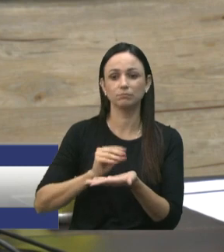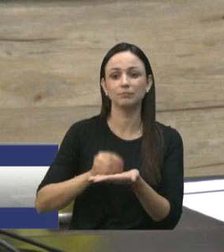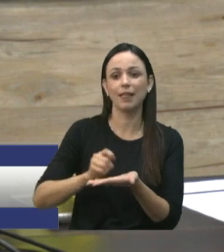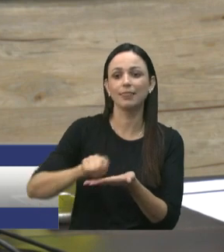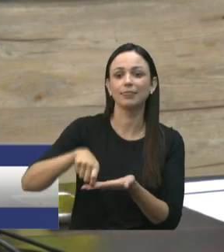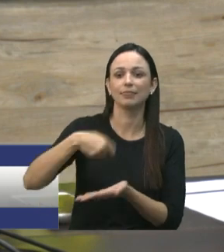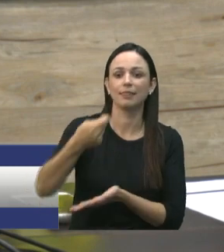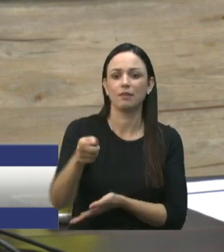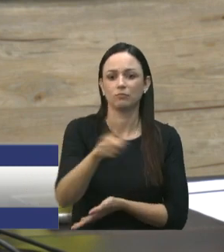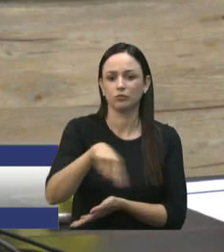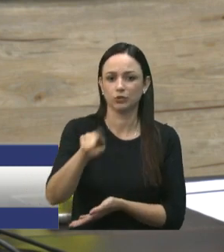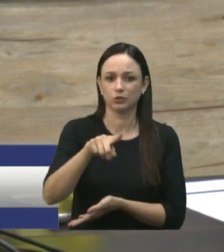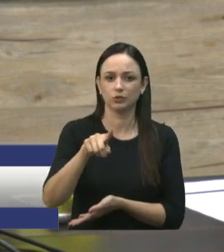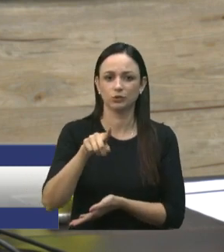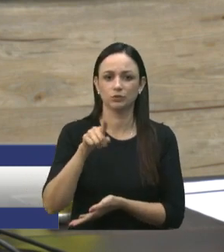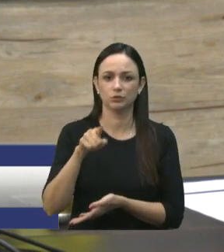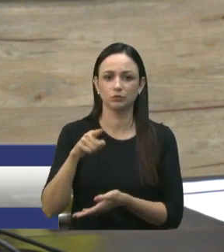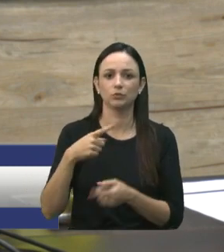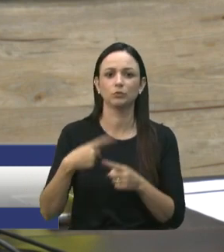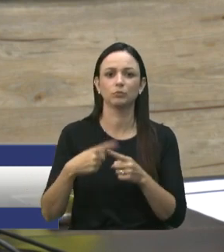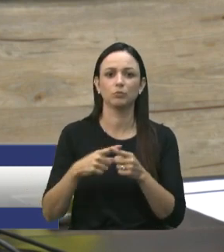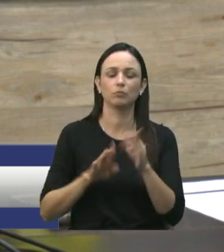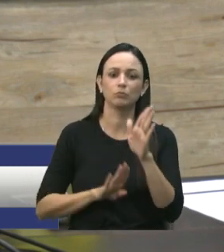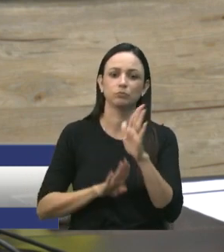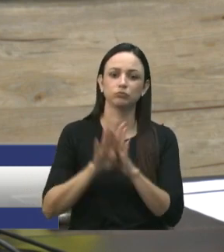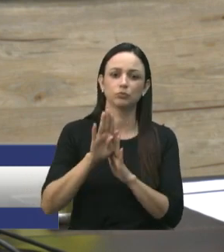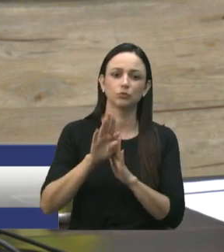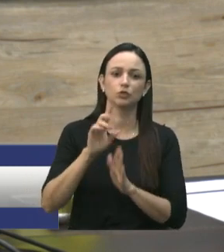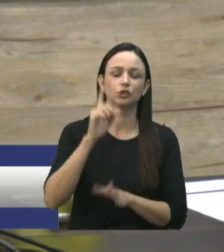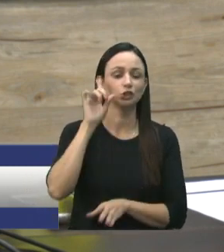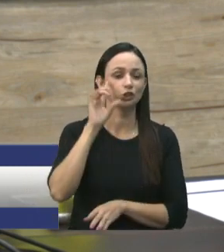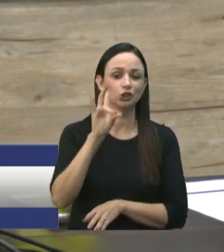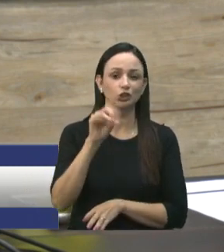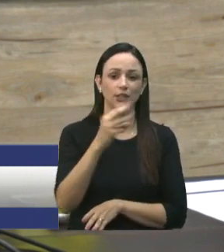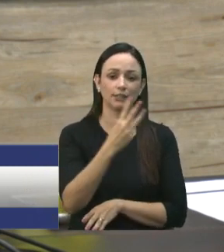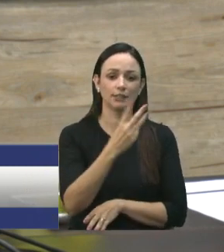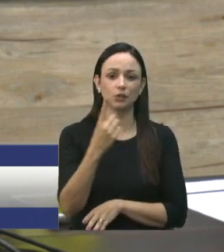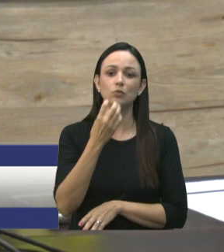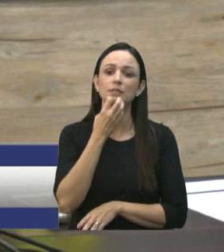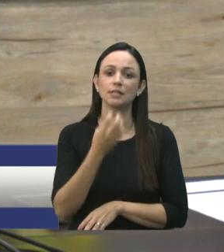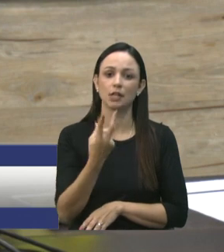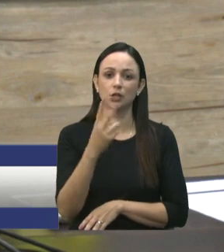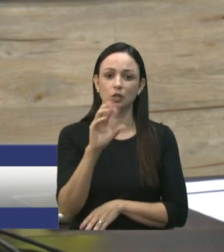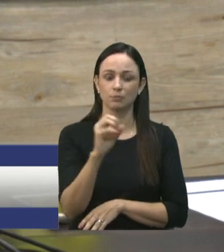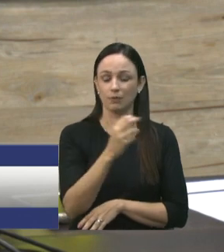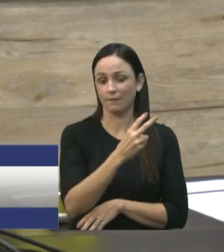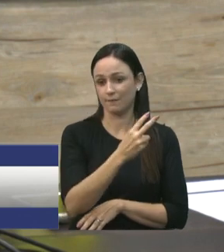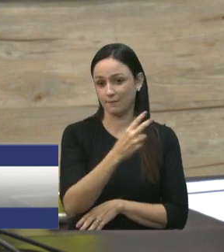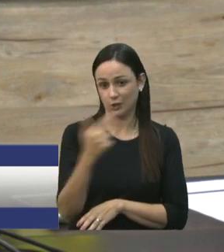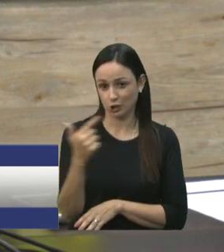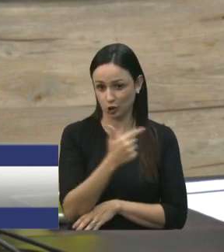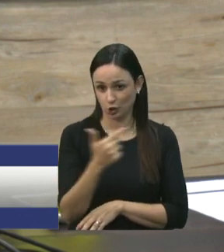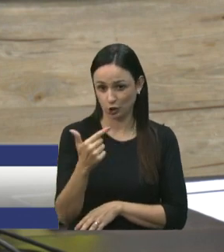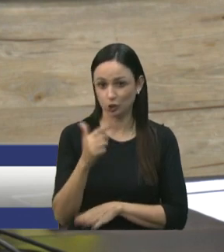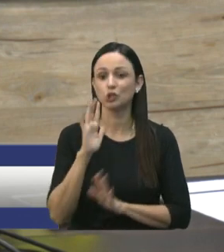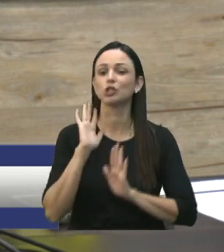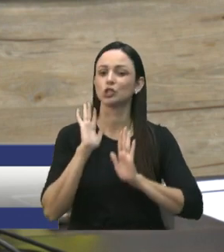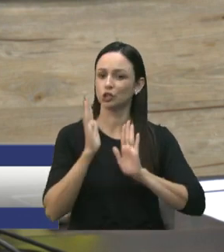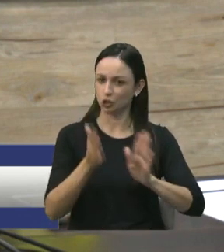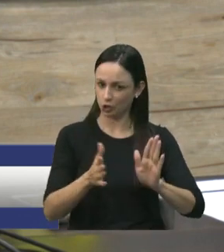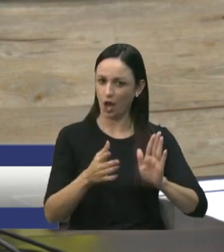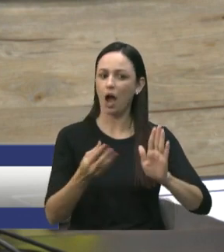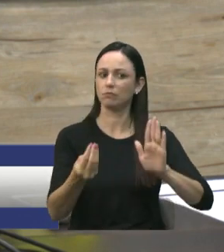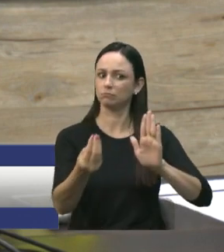por ocasião do superávit apurado no dia 31 de dezembro de 2022. Então, já está previsto